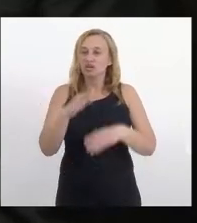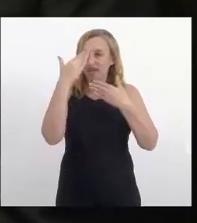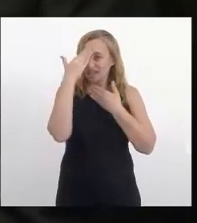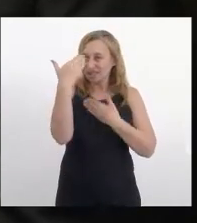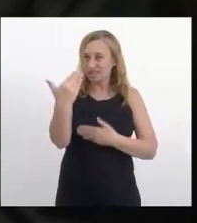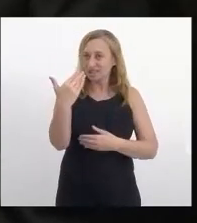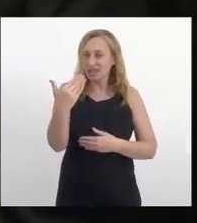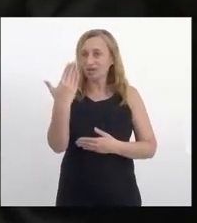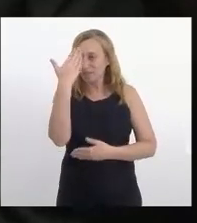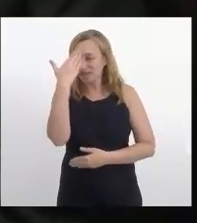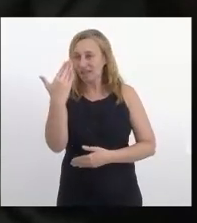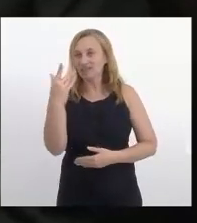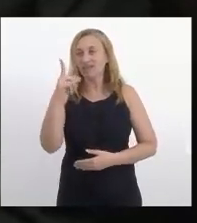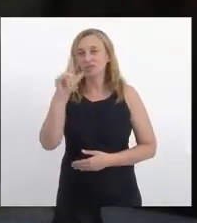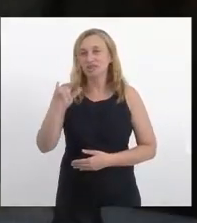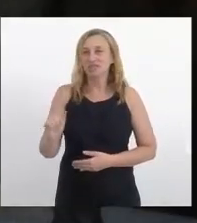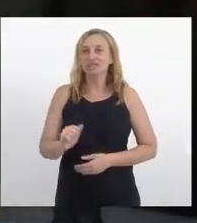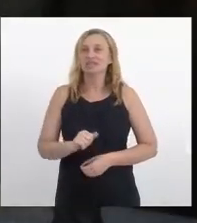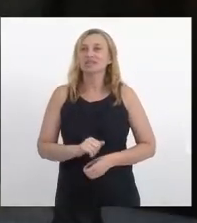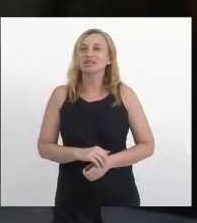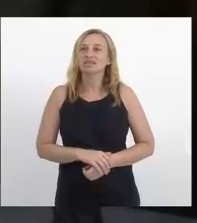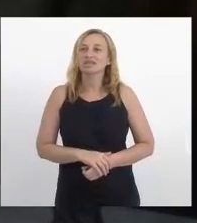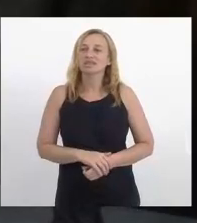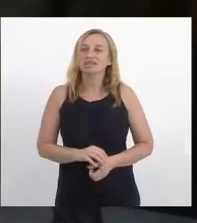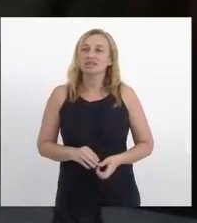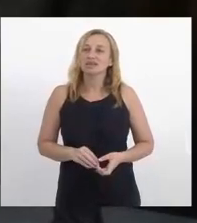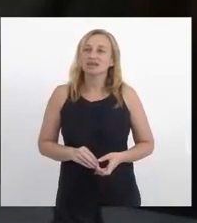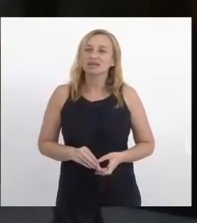agradecer. Muito obrigado, Luzia.